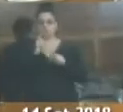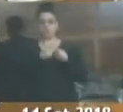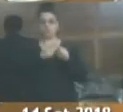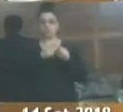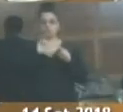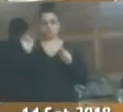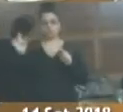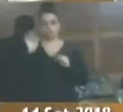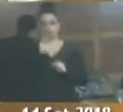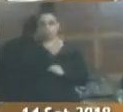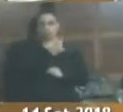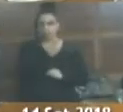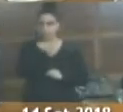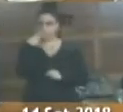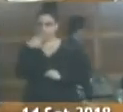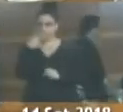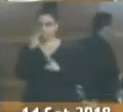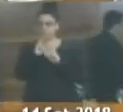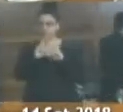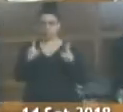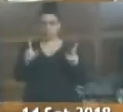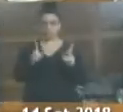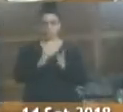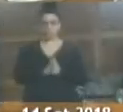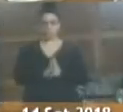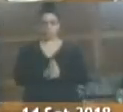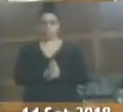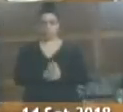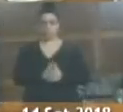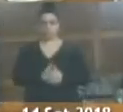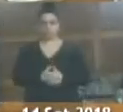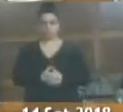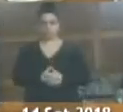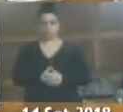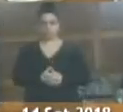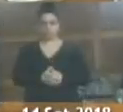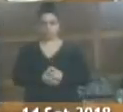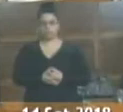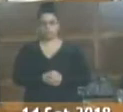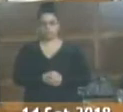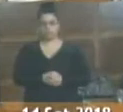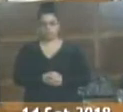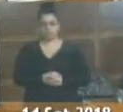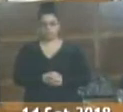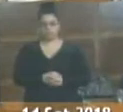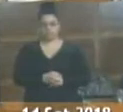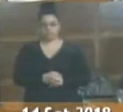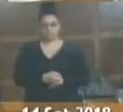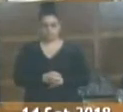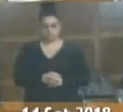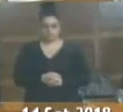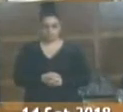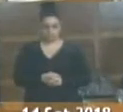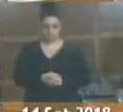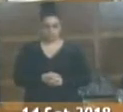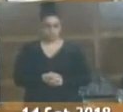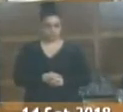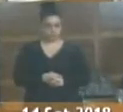passando para a mesa, e eu ainda não recebi do Jefferson as inscrições.